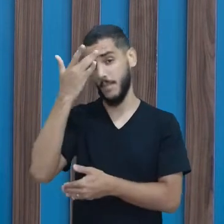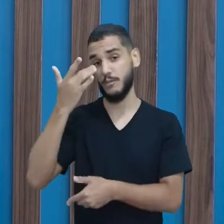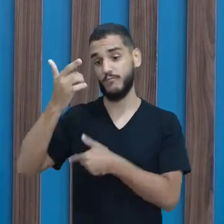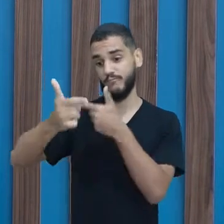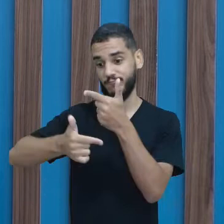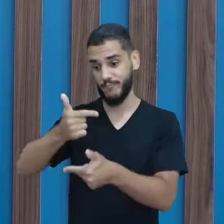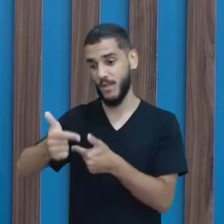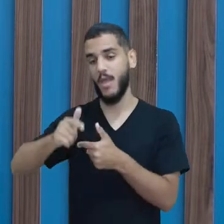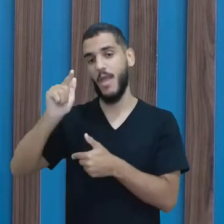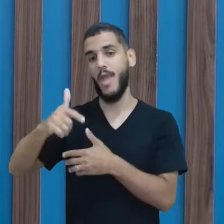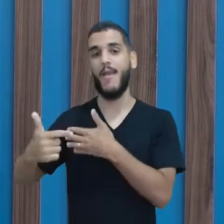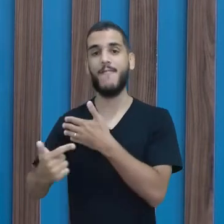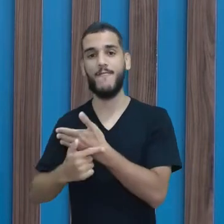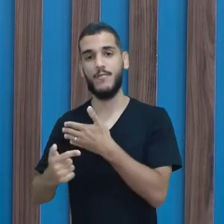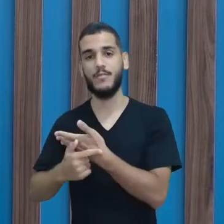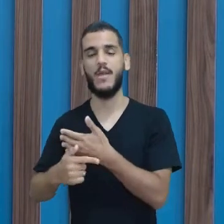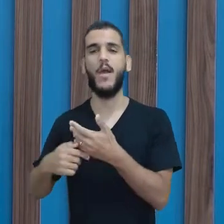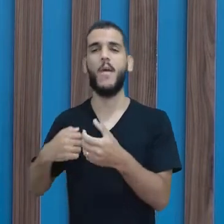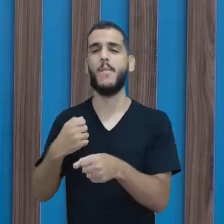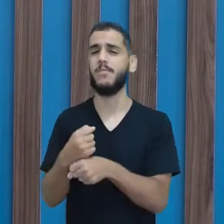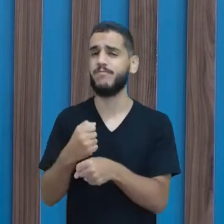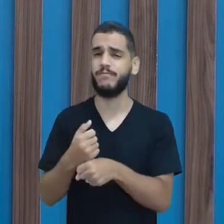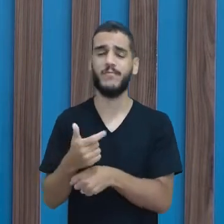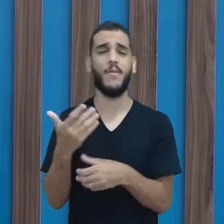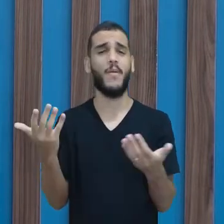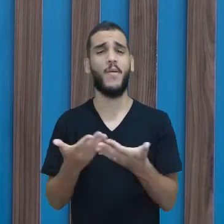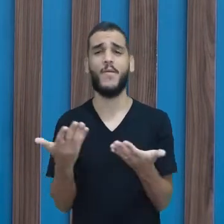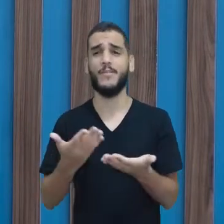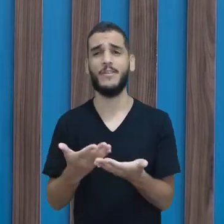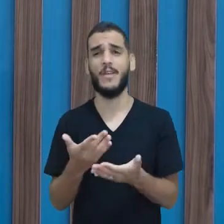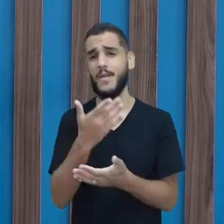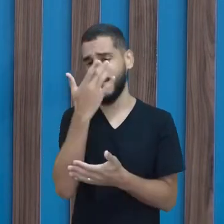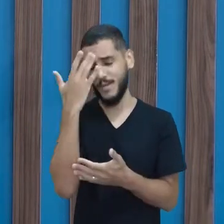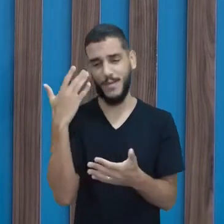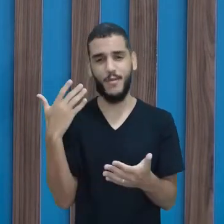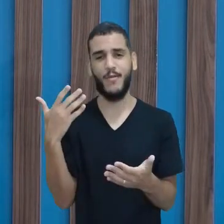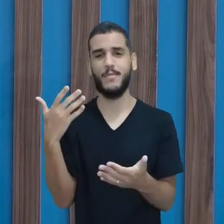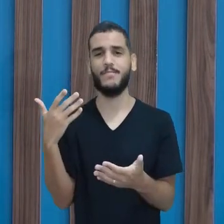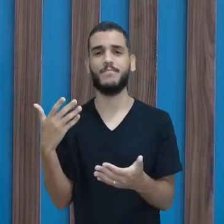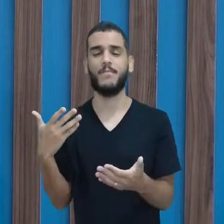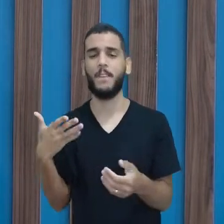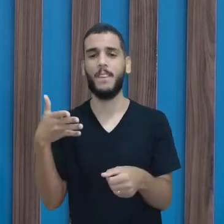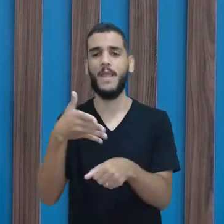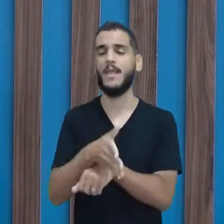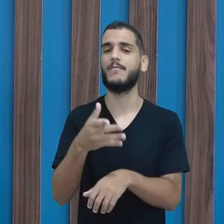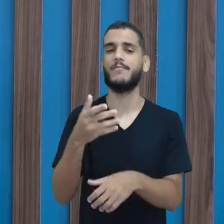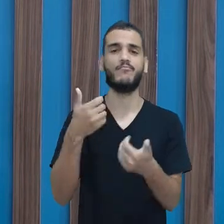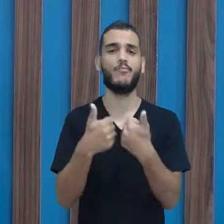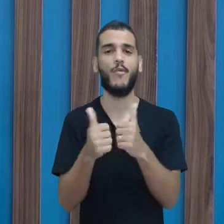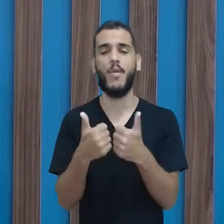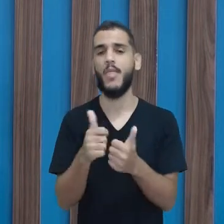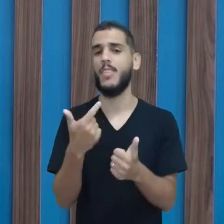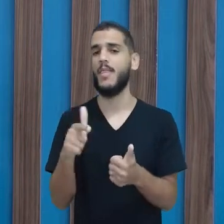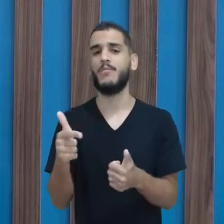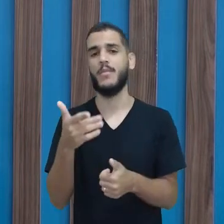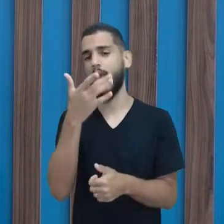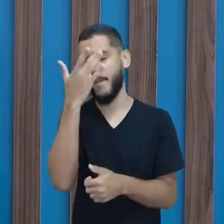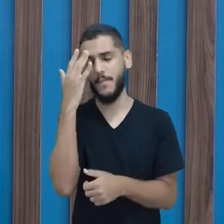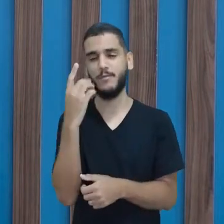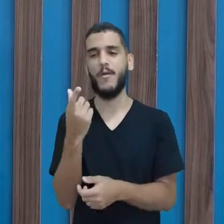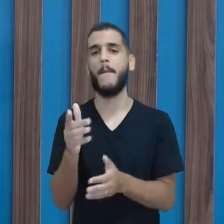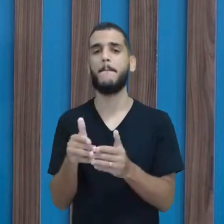são funções que ao longo dos anos, hoje em dia, você entra no ônibus, não tem mais o cobrador. Então, ou seja, são funções que